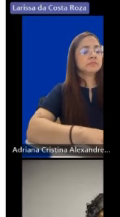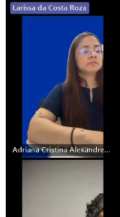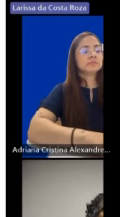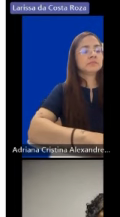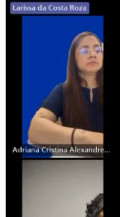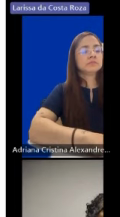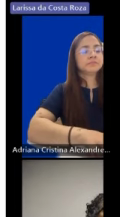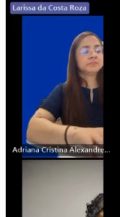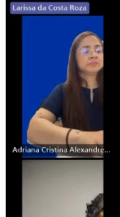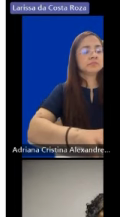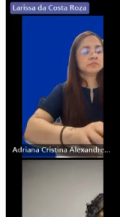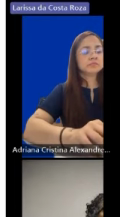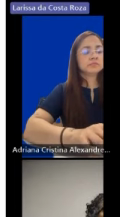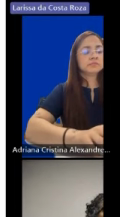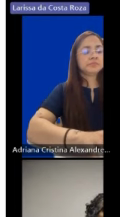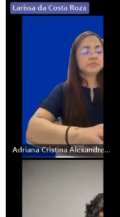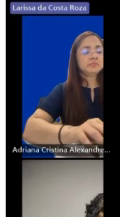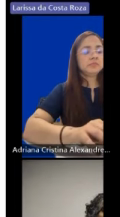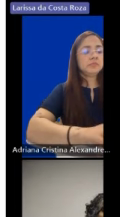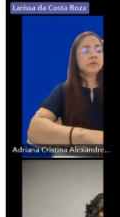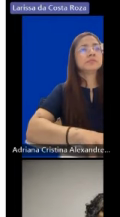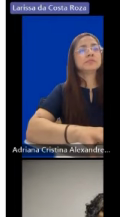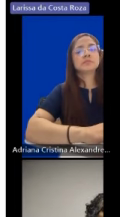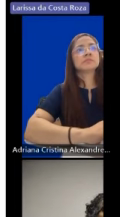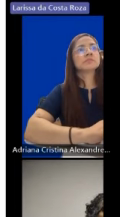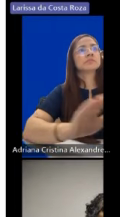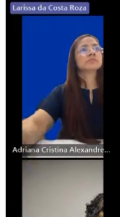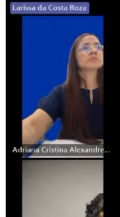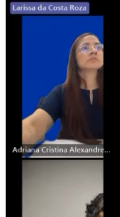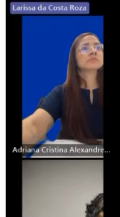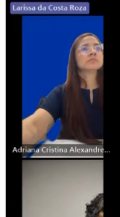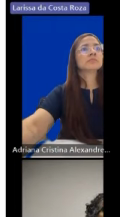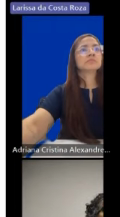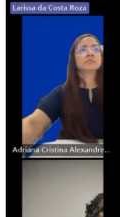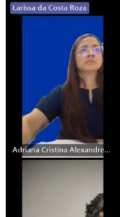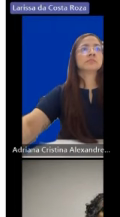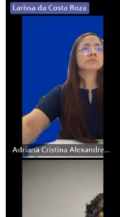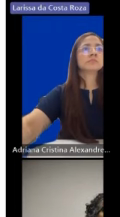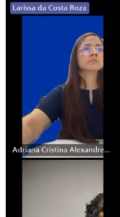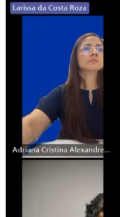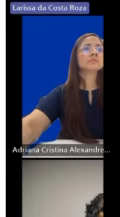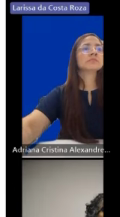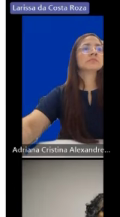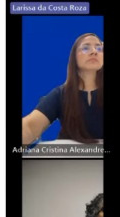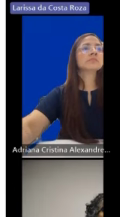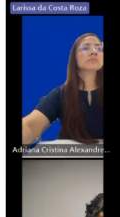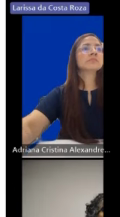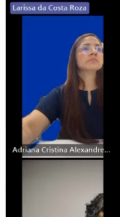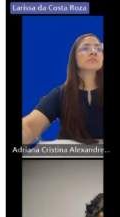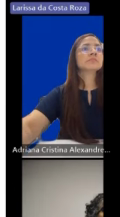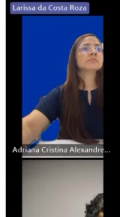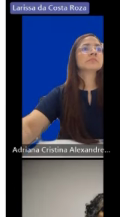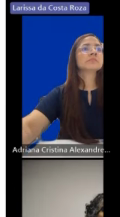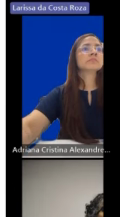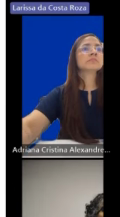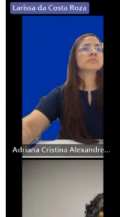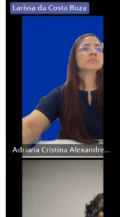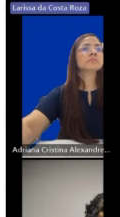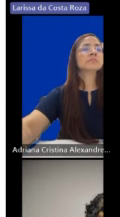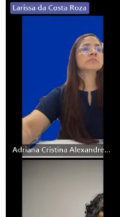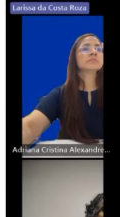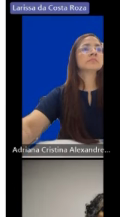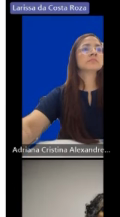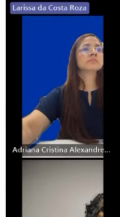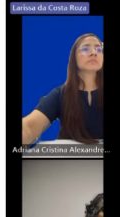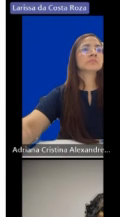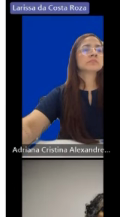aí nas próximas ali eu já tenho um ambu, eu tenho outros materiais que vão auxiliar naquele momento de urgência, você consegue de forma rápida agir e pegar na gaveta certa. Então,